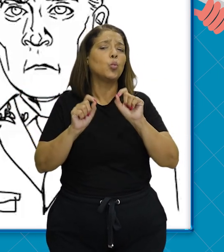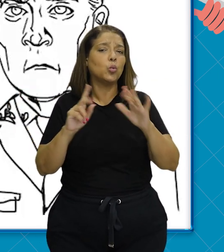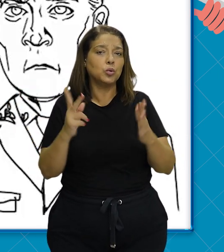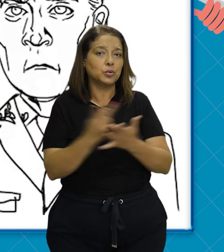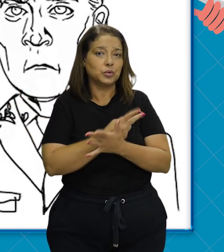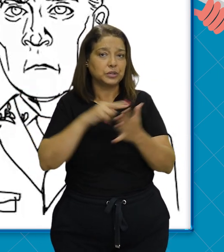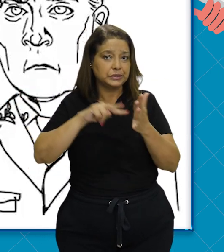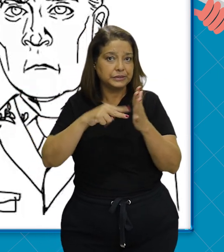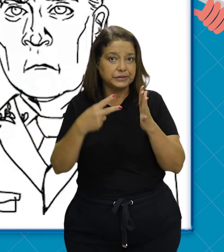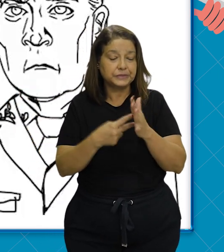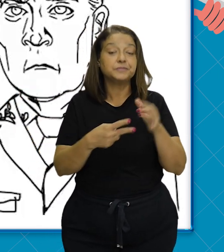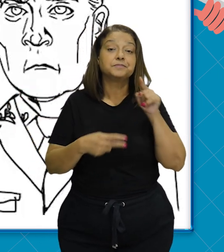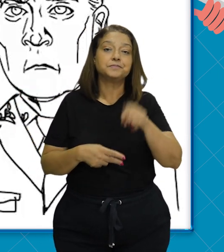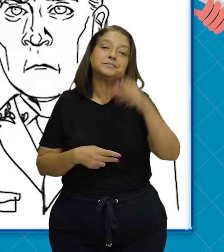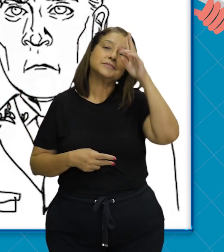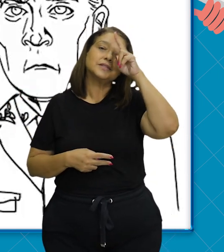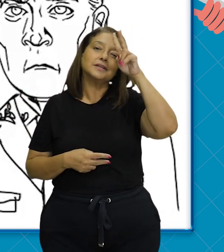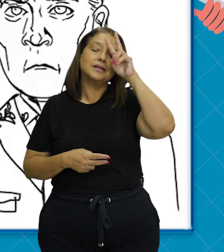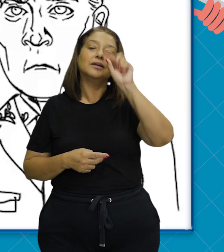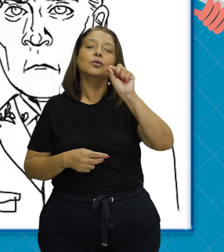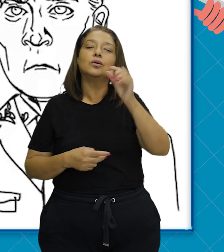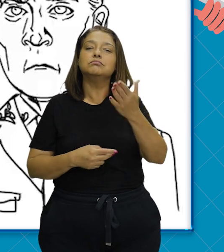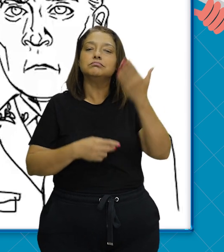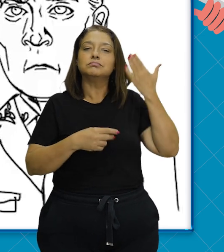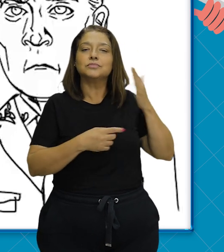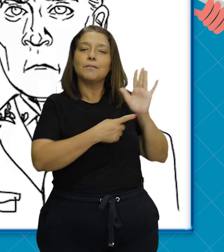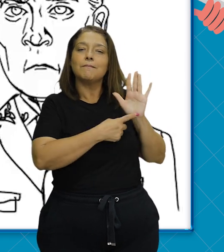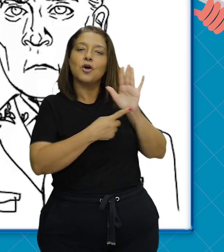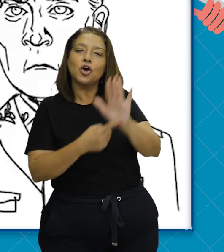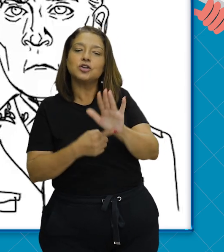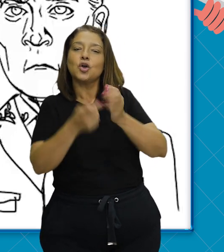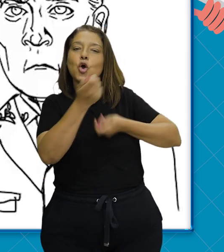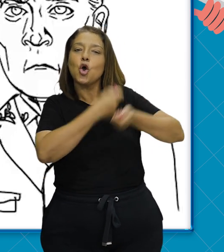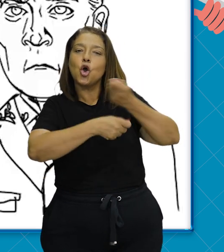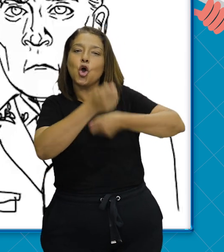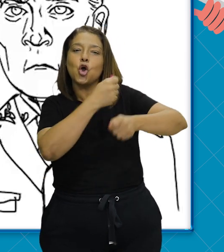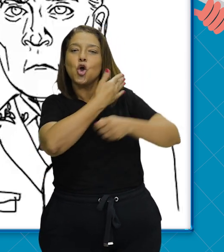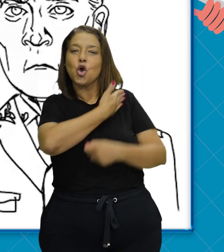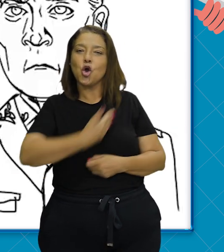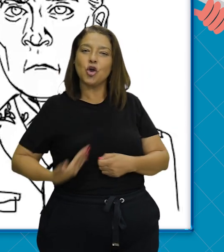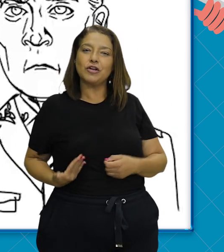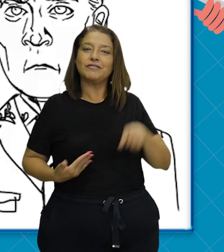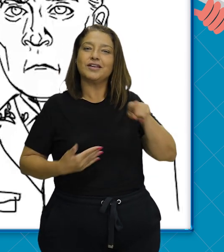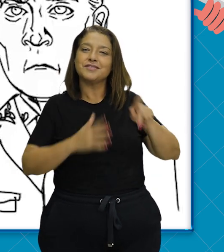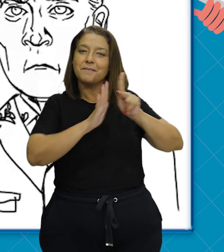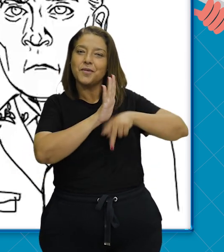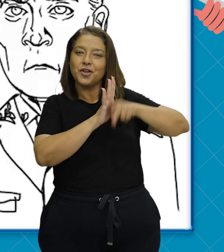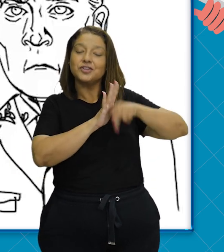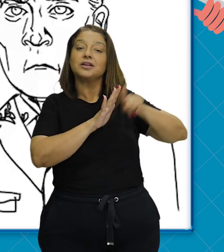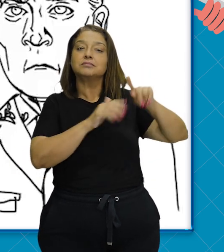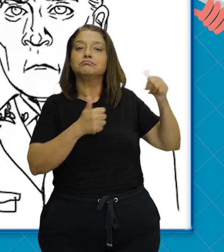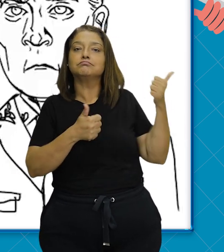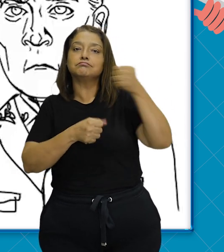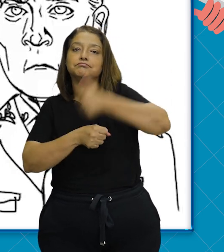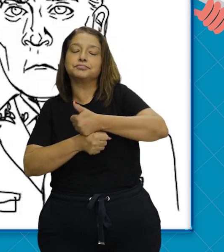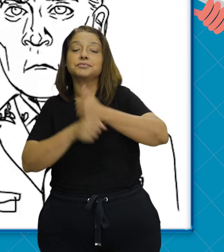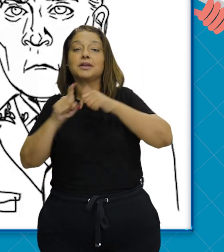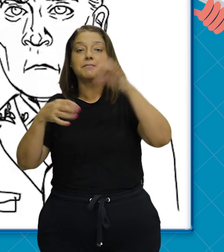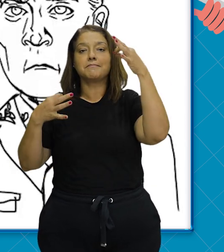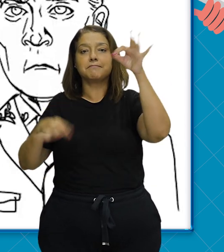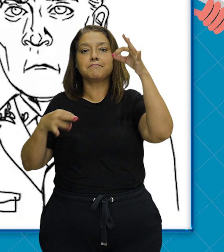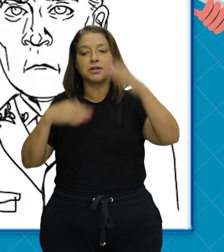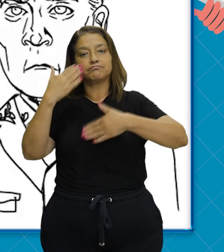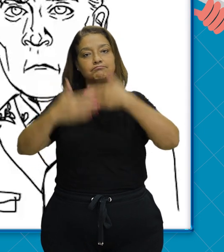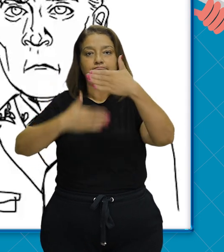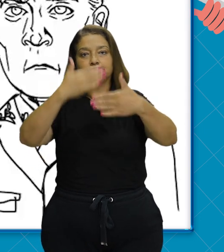isso? Então, lembra do Programa de Ação Econômica do Governo, o PAEG? Ele foi substituído pelo Primeiro Plano Nacional